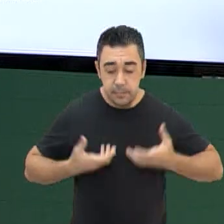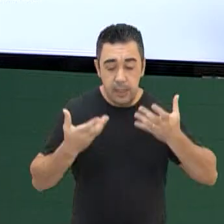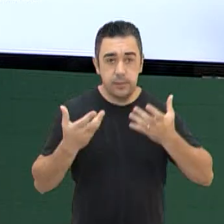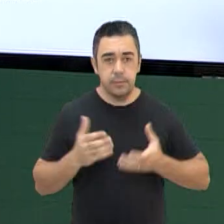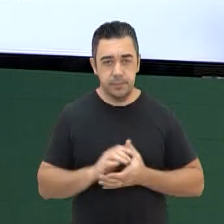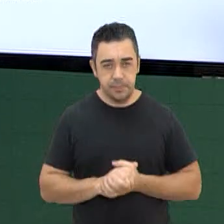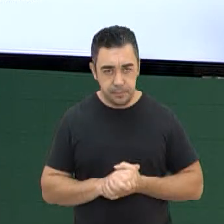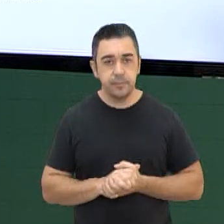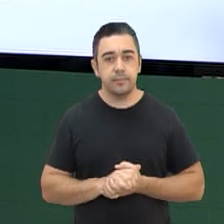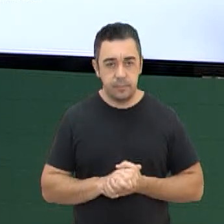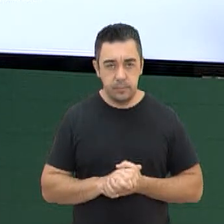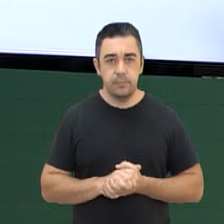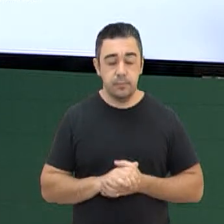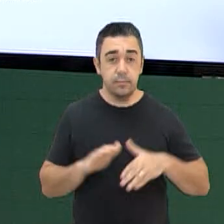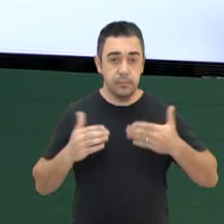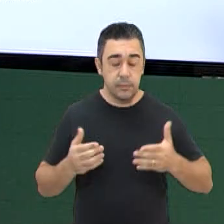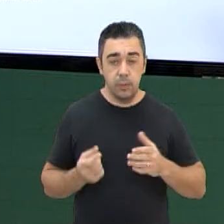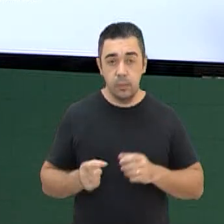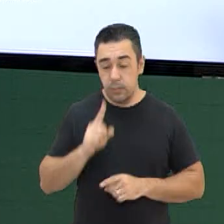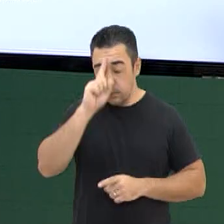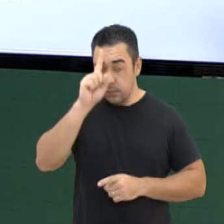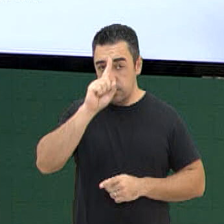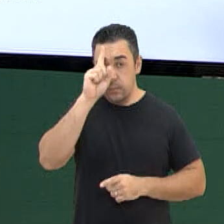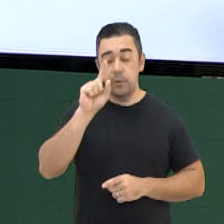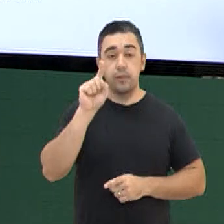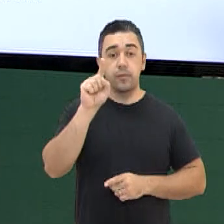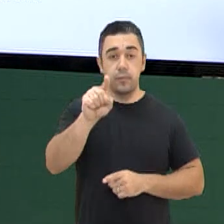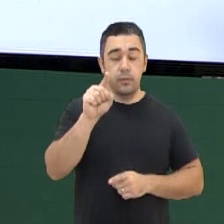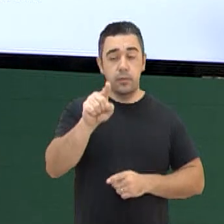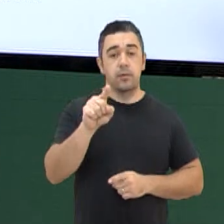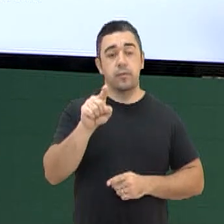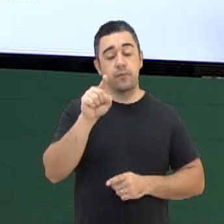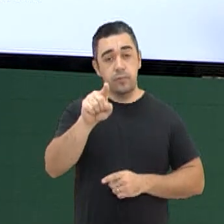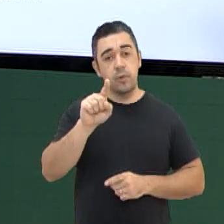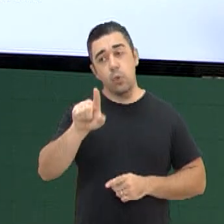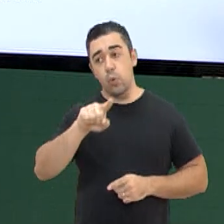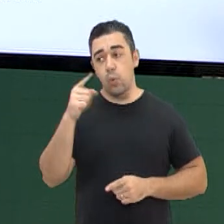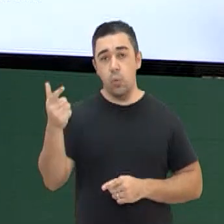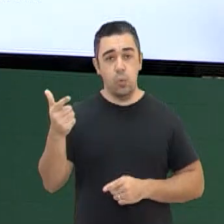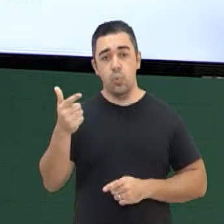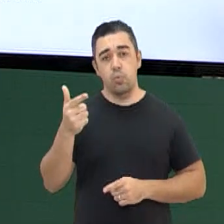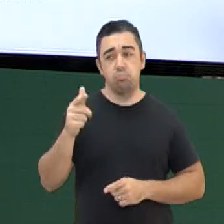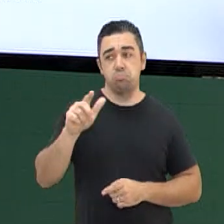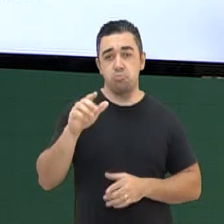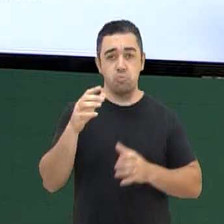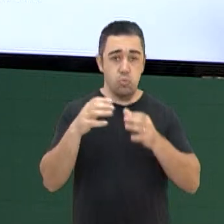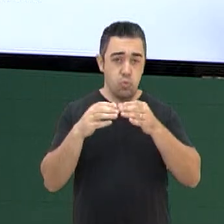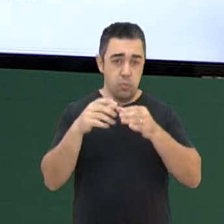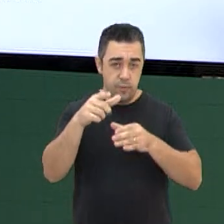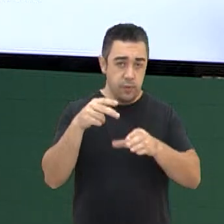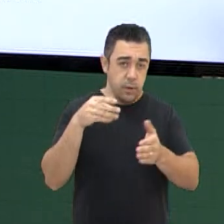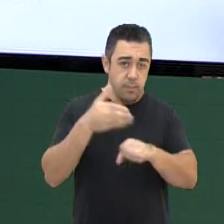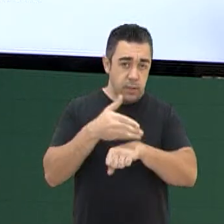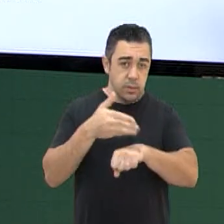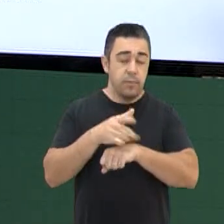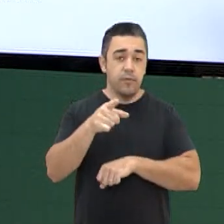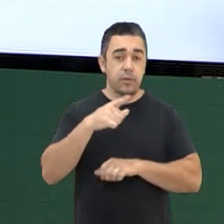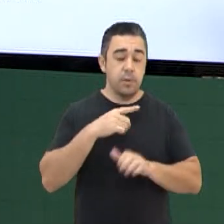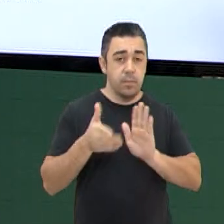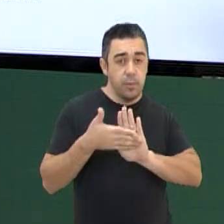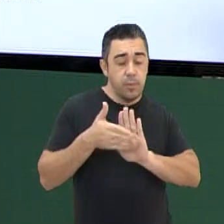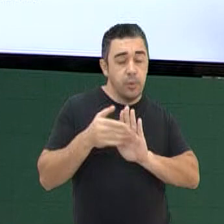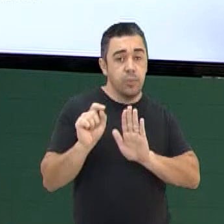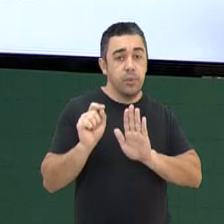expresse. Então, a criação, você ou o grupo do qual você participa, vocês vão ter uma